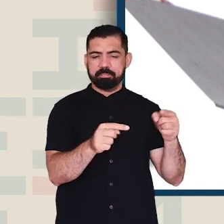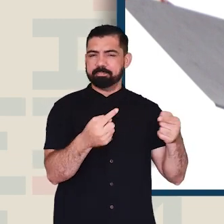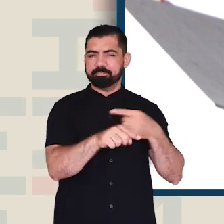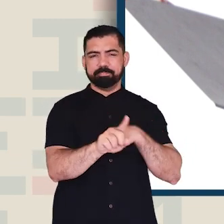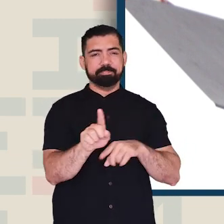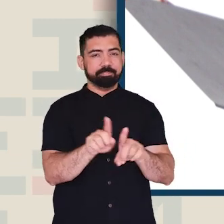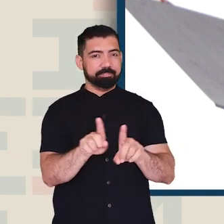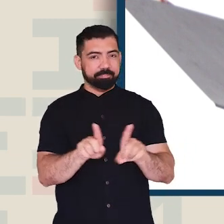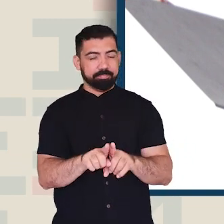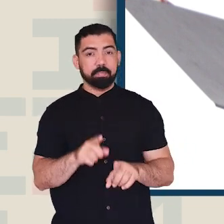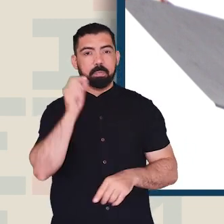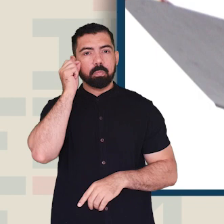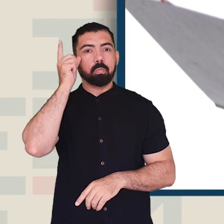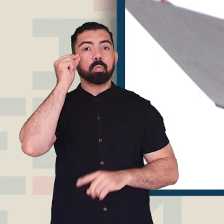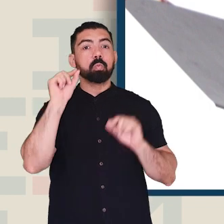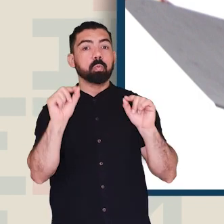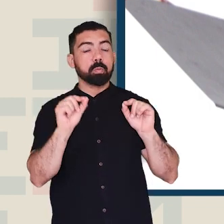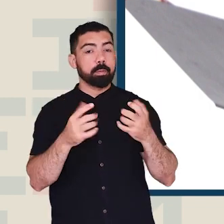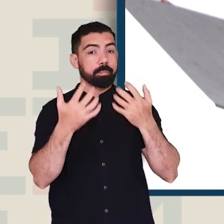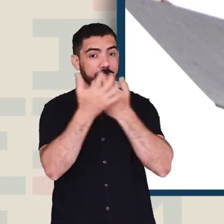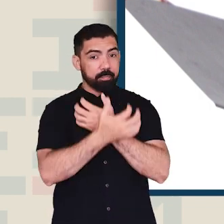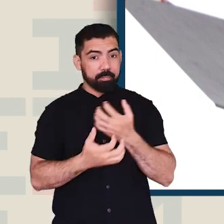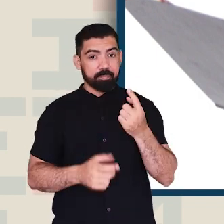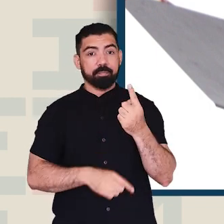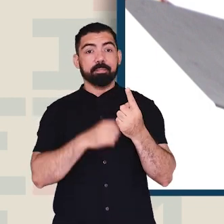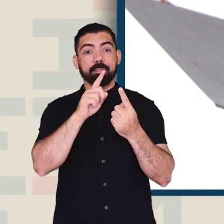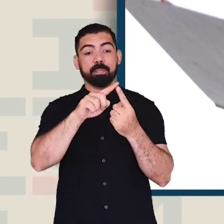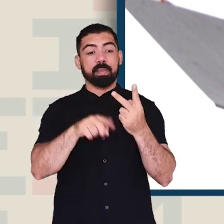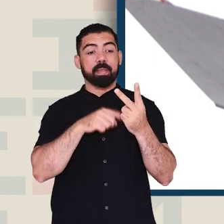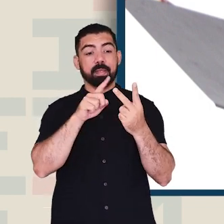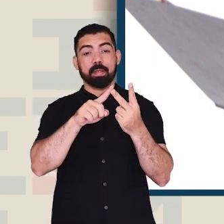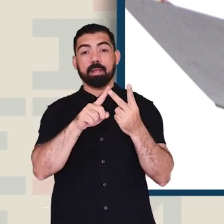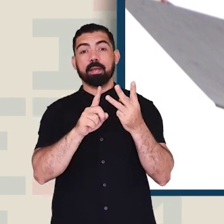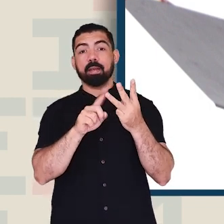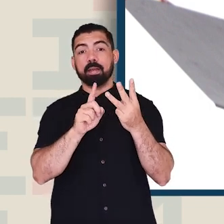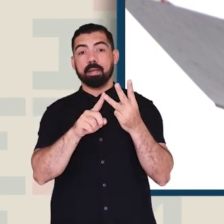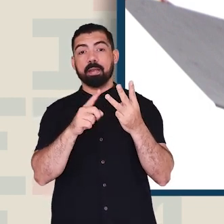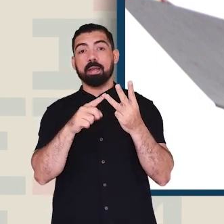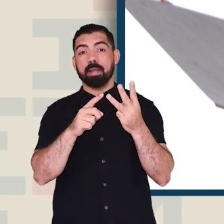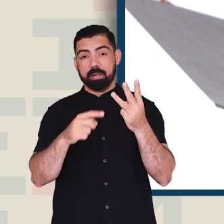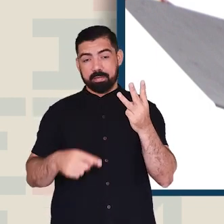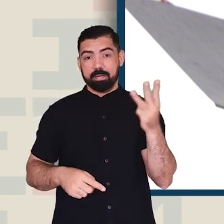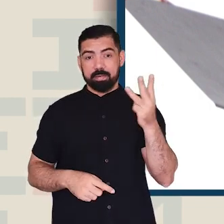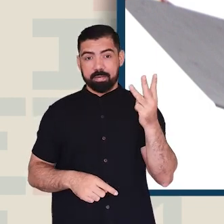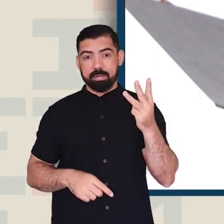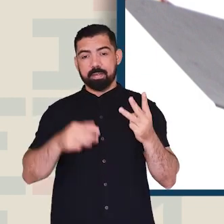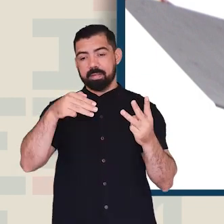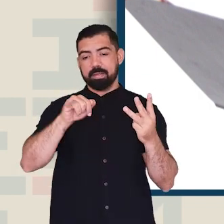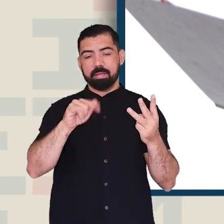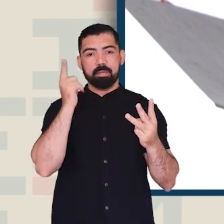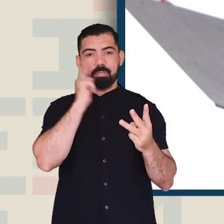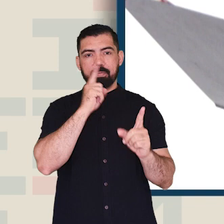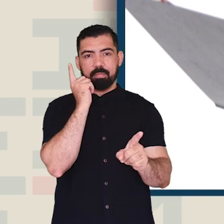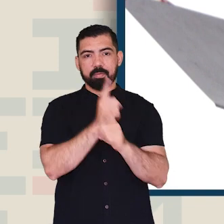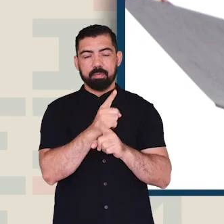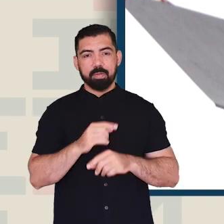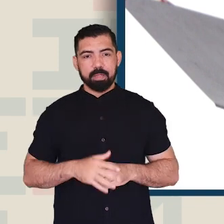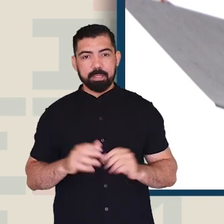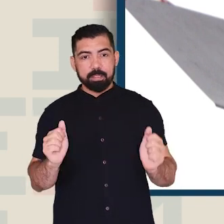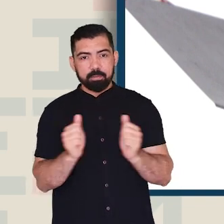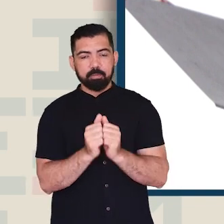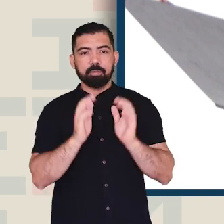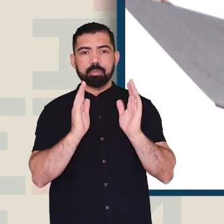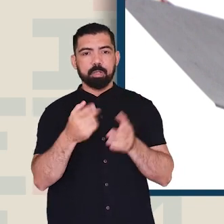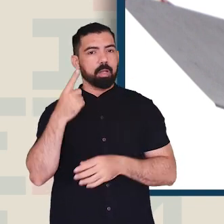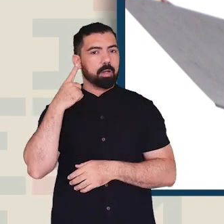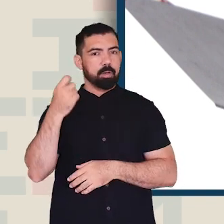Então descobriram que cantando a partir da terceira nota, do Mi, da terceira nota, contando juntos, já